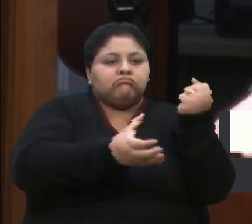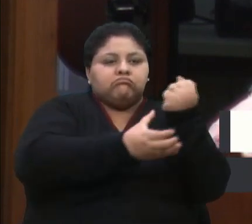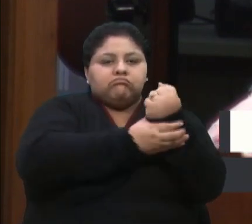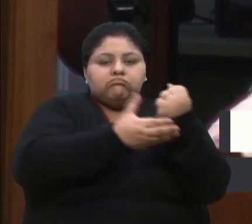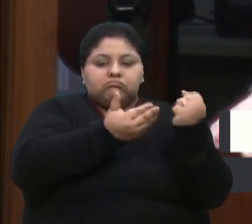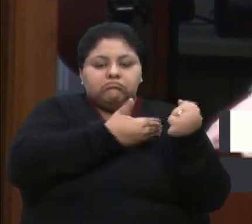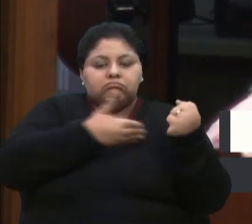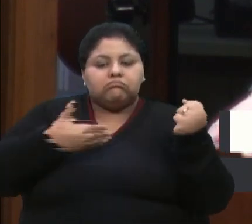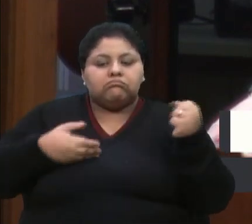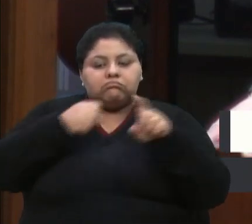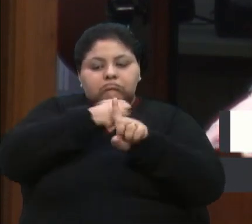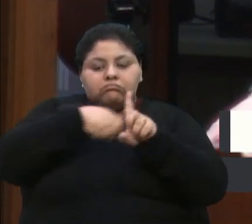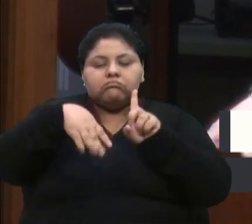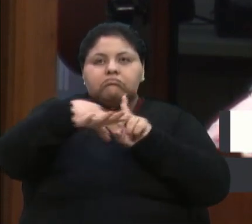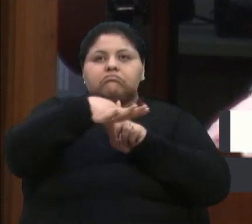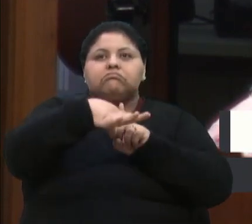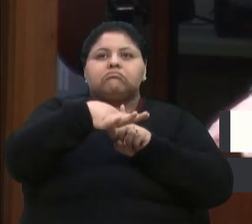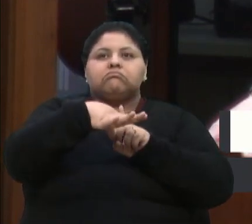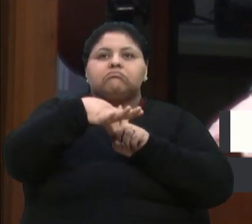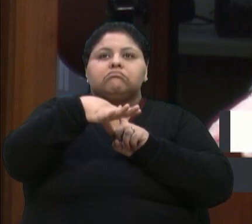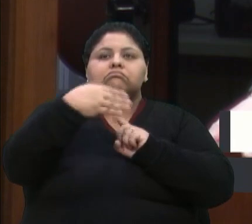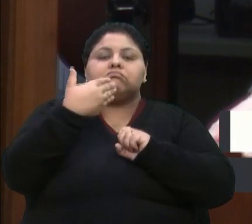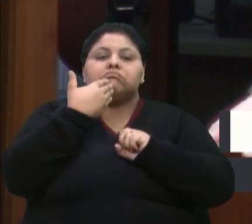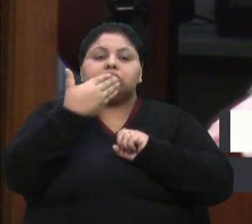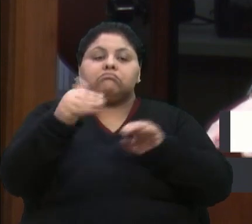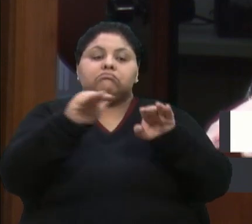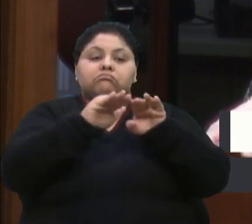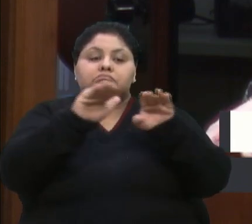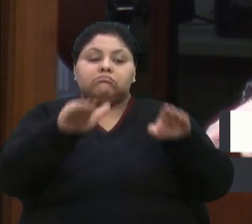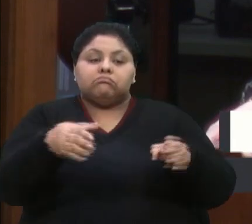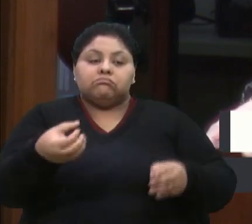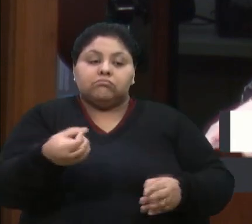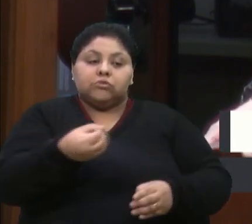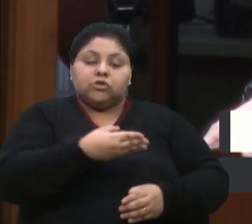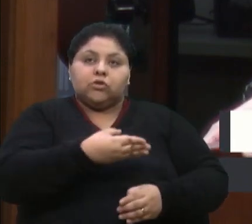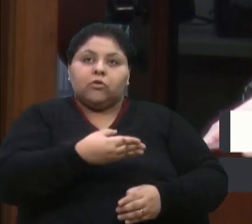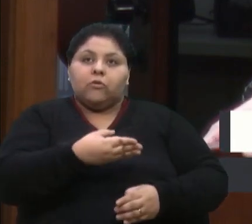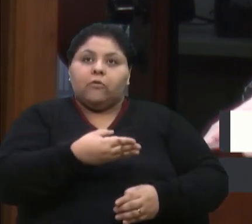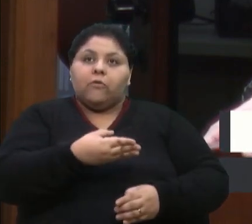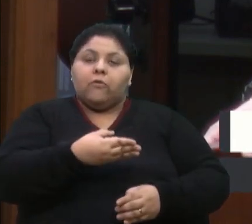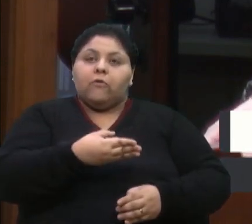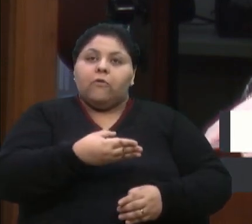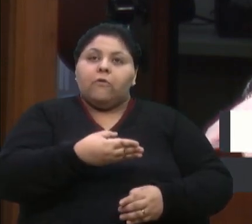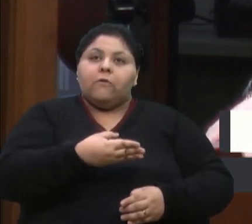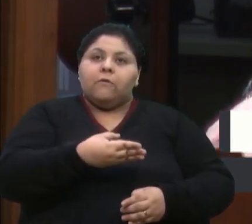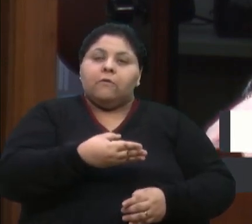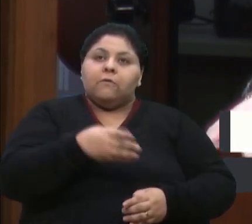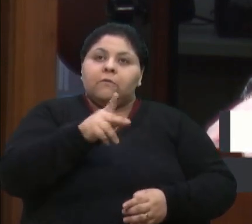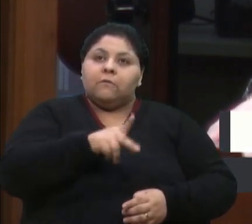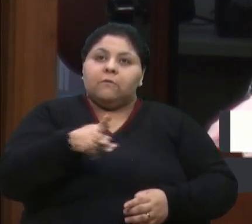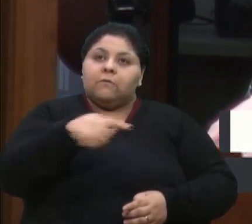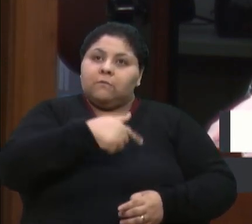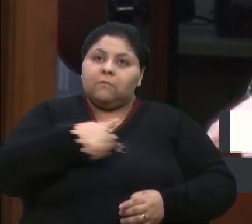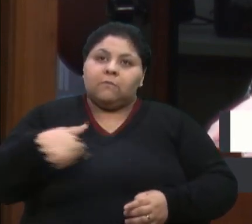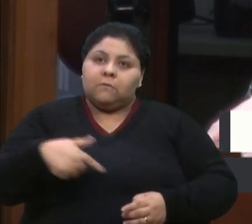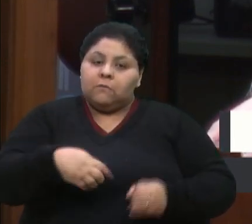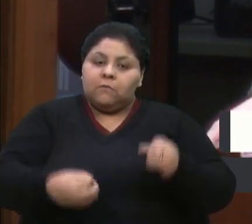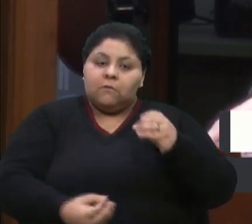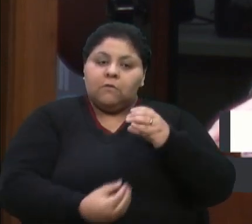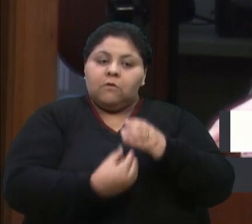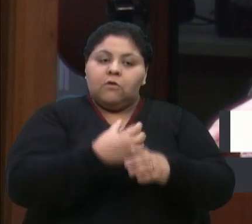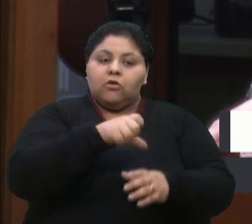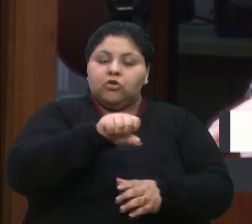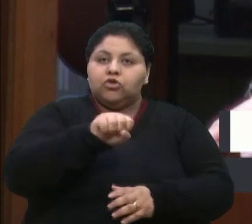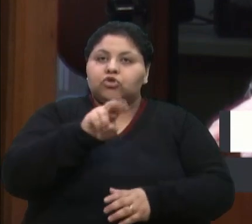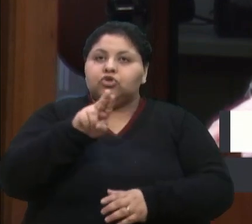Social, a pedido da bancada do novo vereador Zanquim, criou a subcomissão de segurança